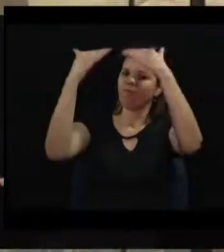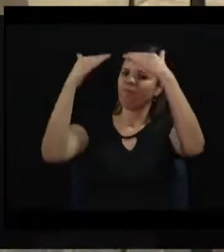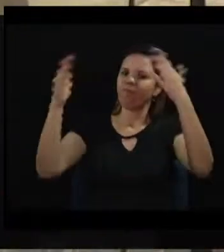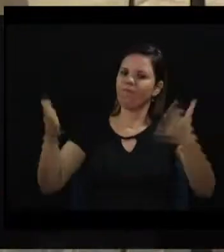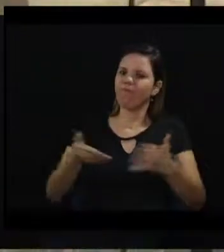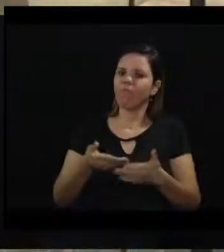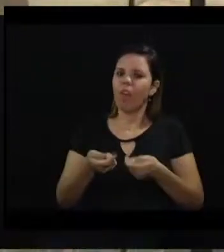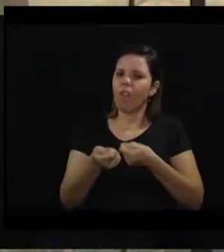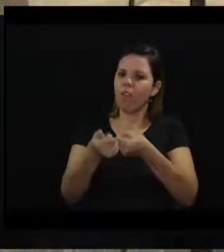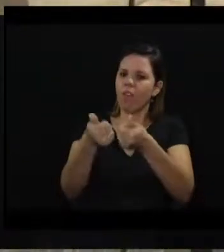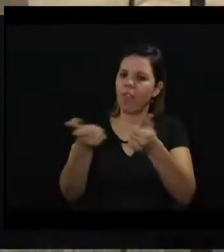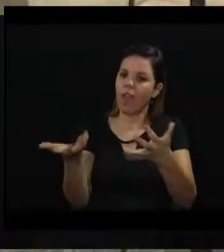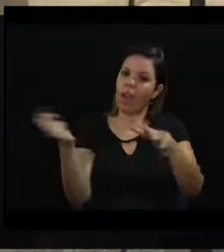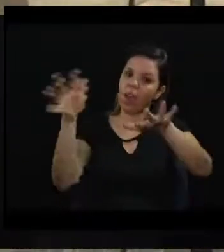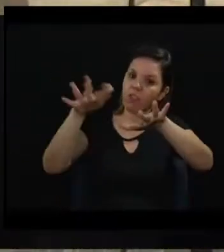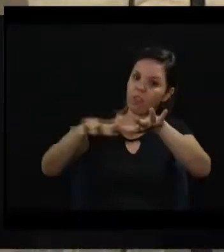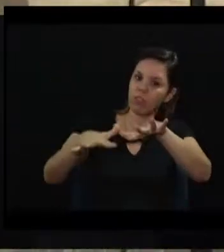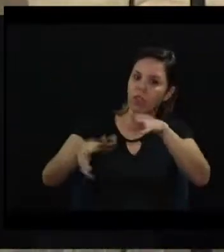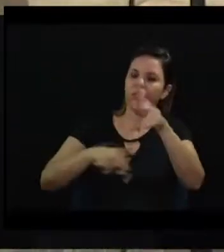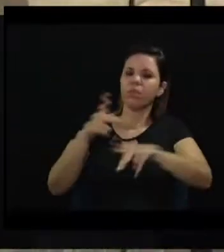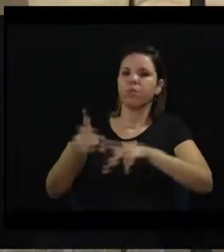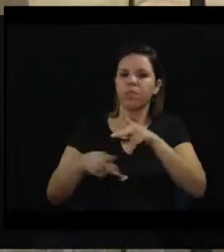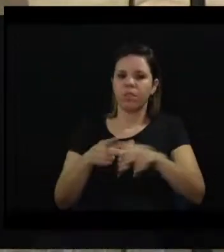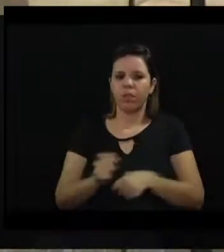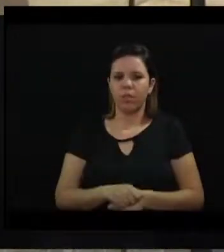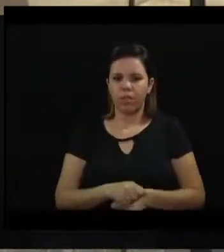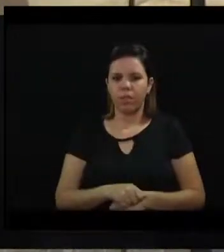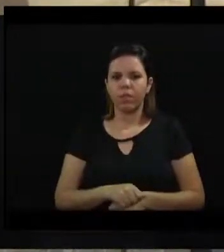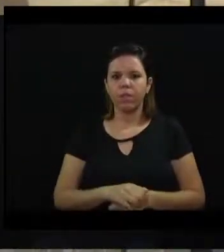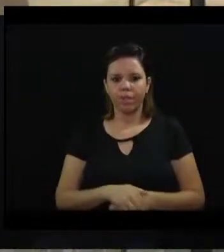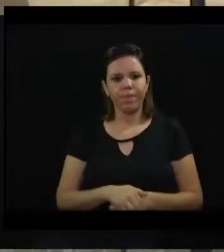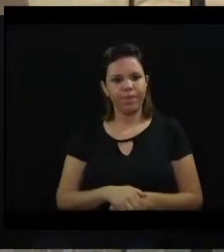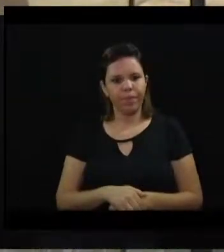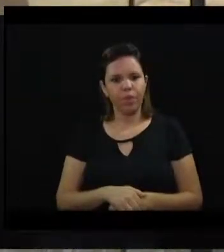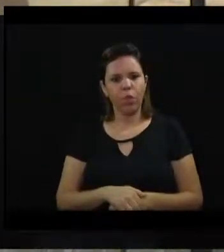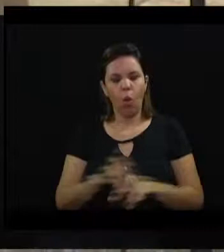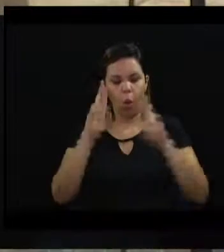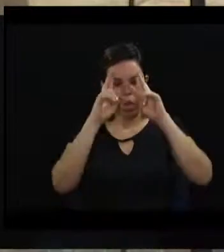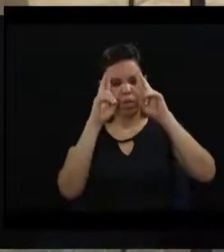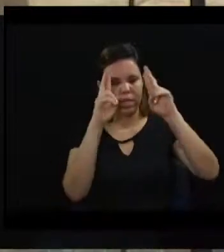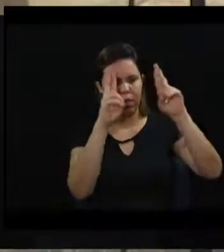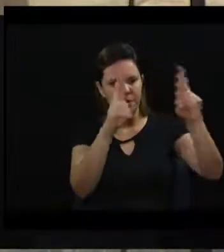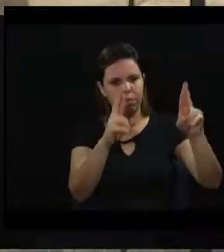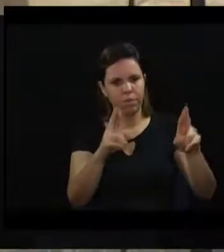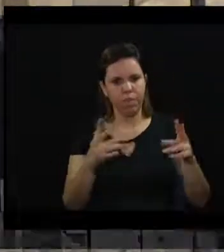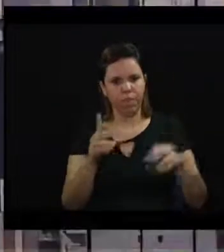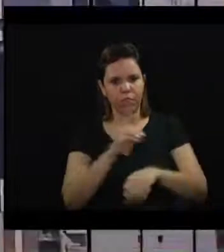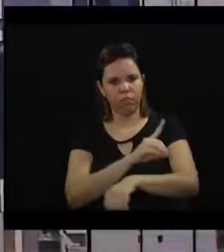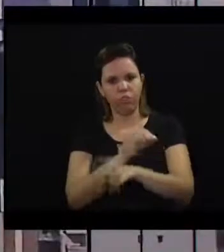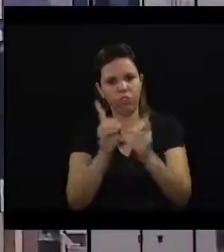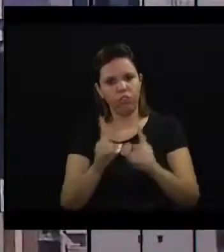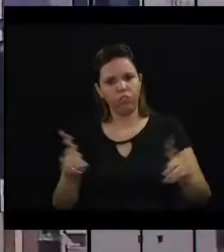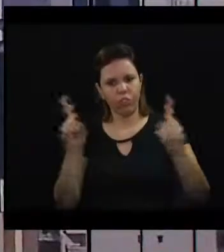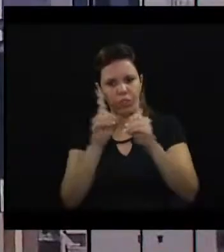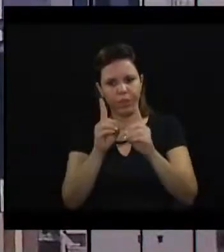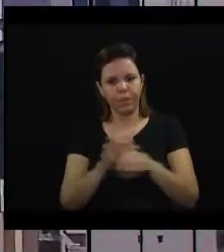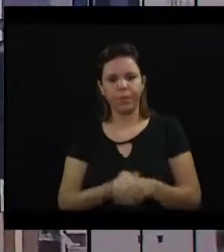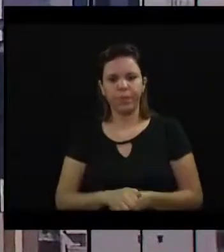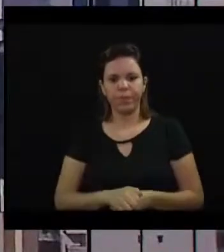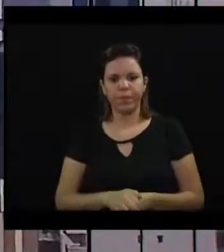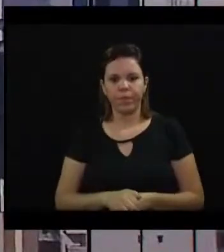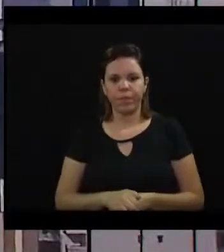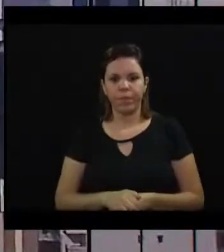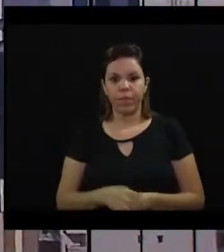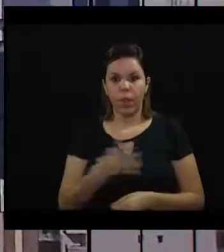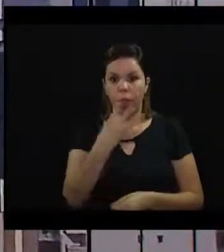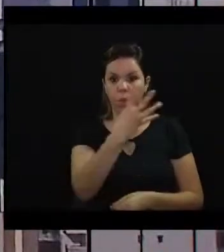favorecer a inclusão dessas pessoas e que elas possam ser tratadas e vistas com respeito e com a dignidade que elas merecem.